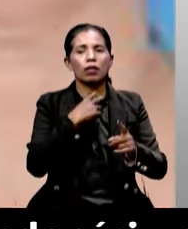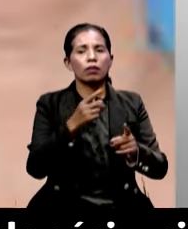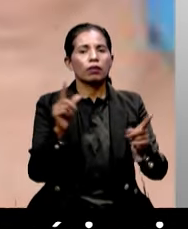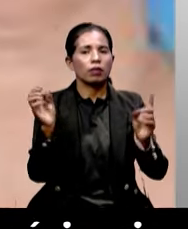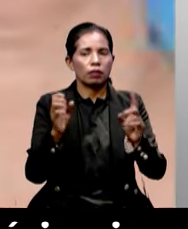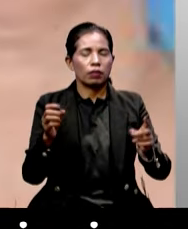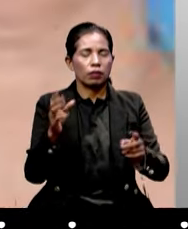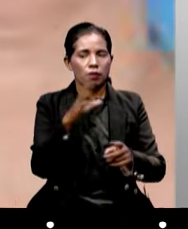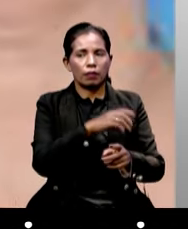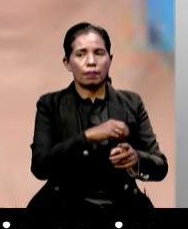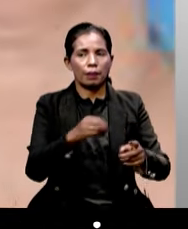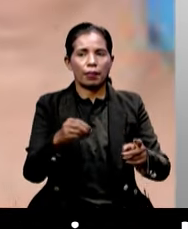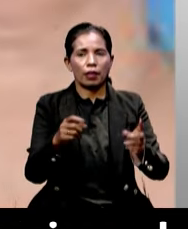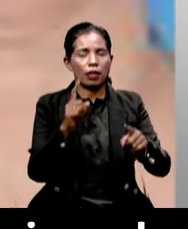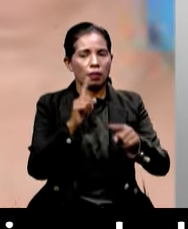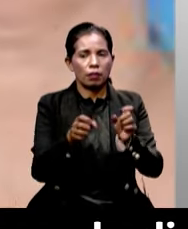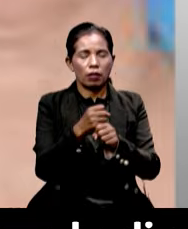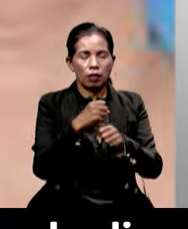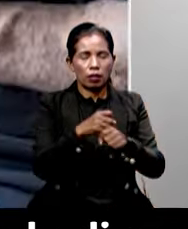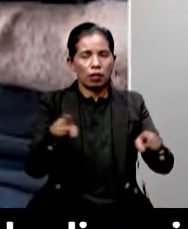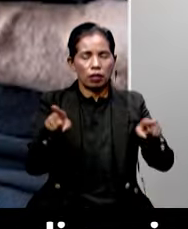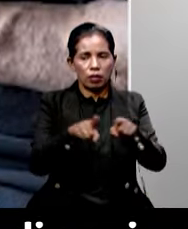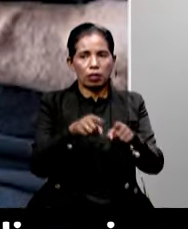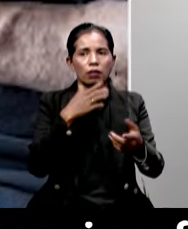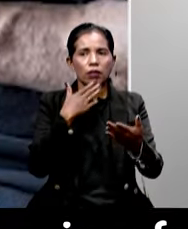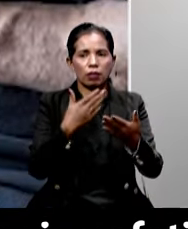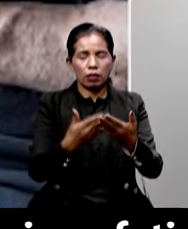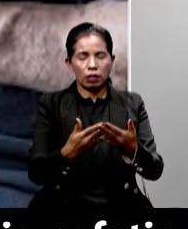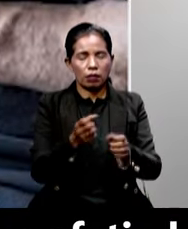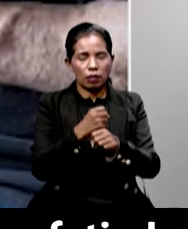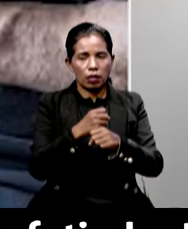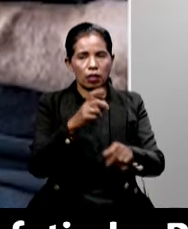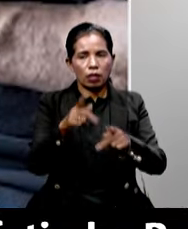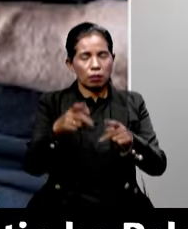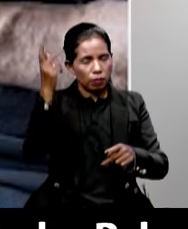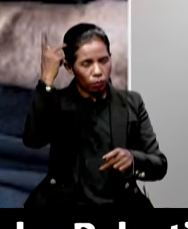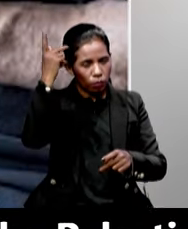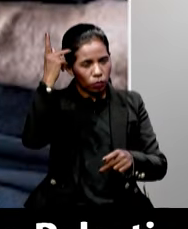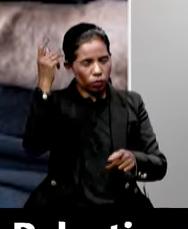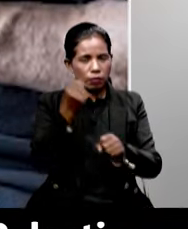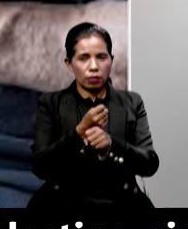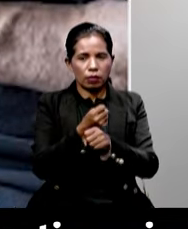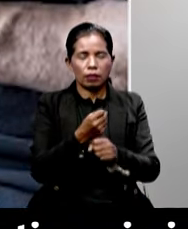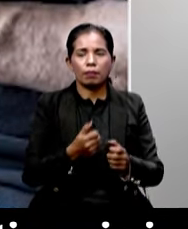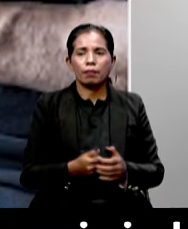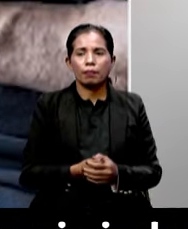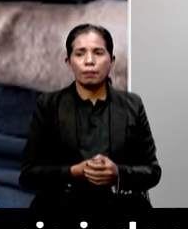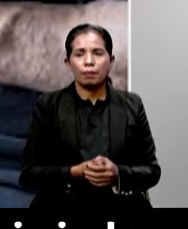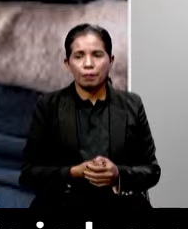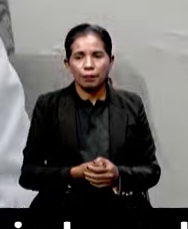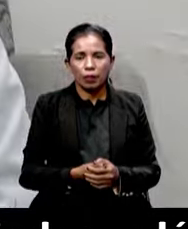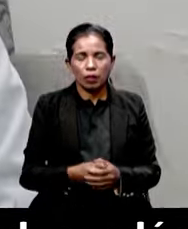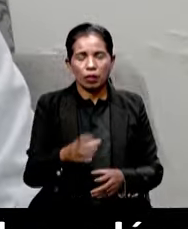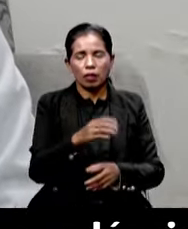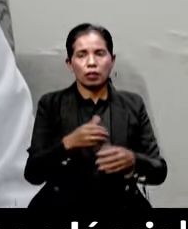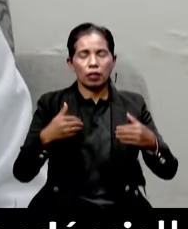ia isin lolom balung ne bela bele halo balansu hodiak no mos bela halo ema ulung moras makas ini acontece ho